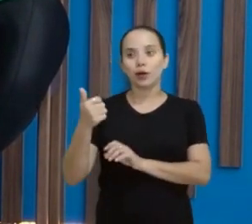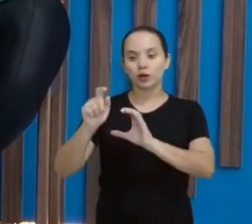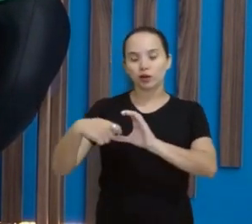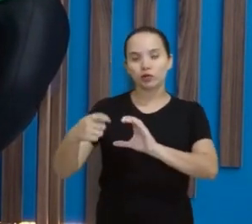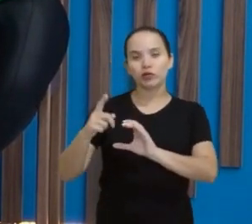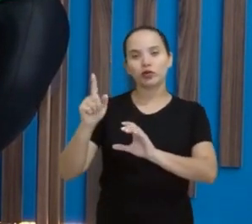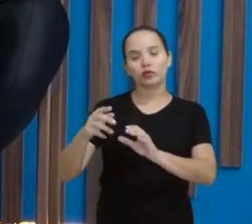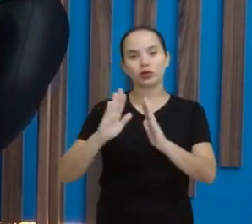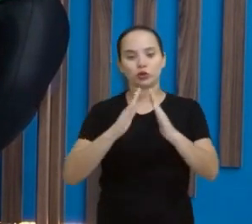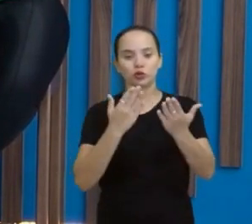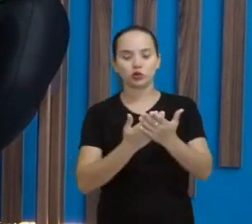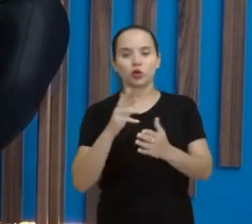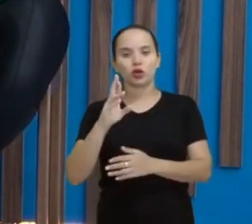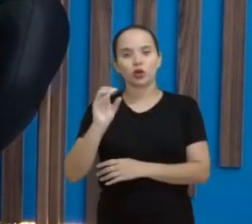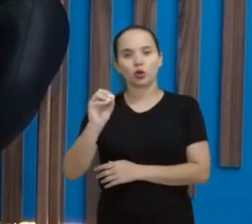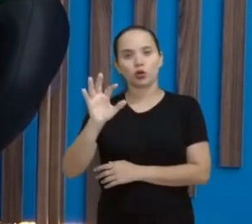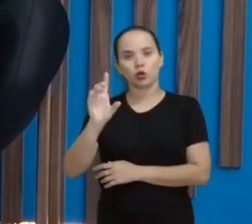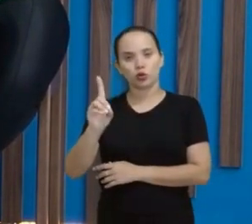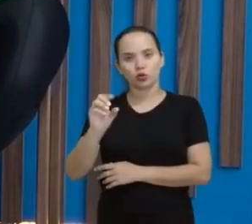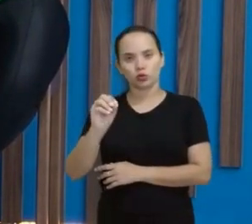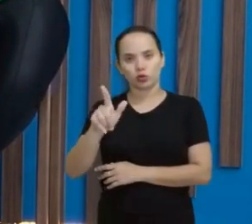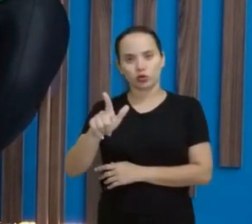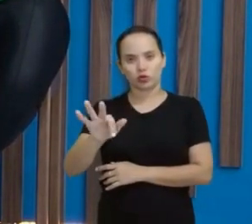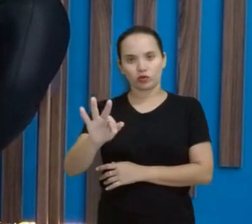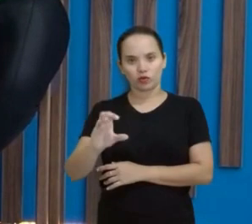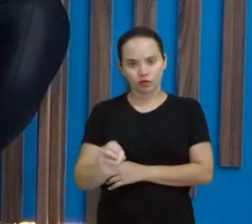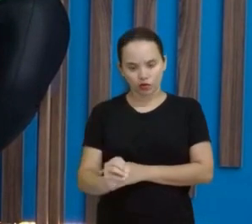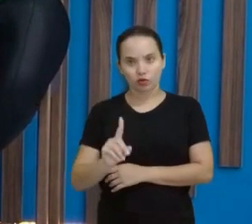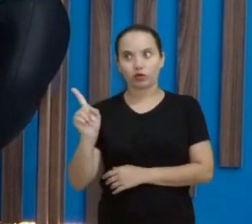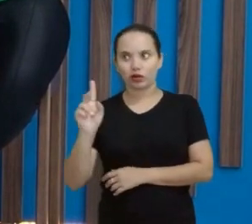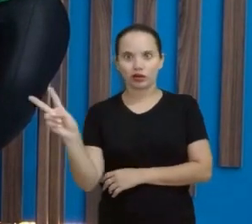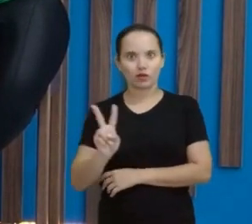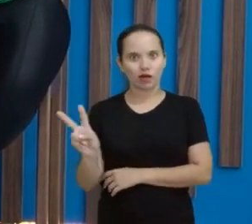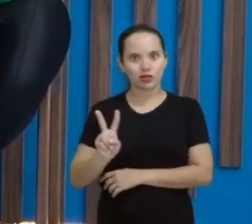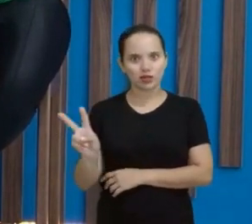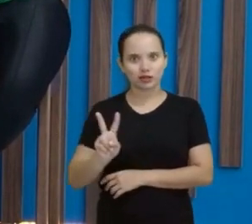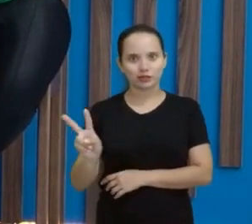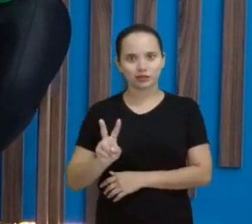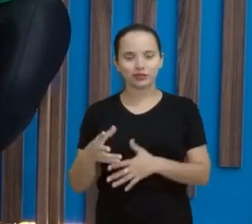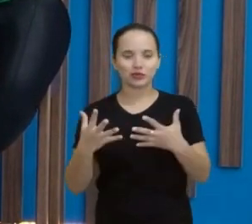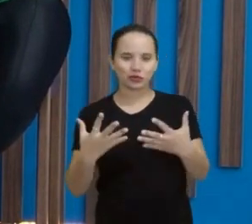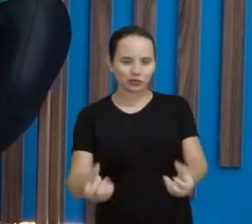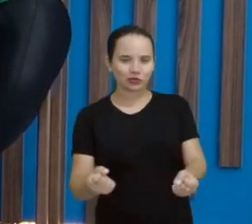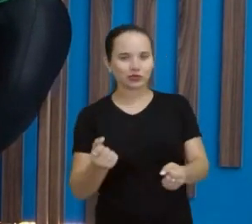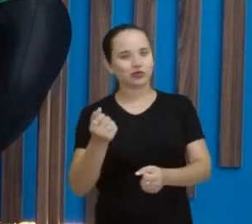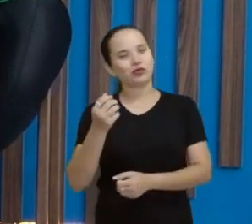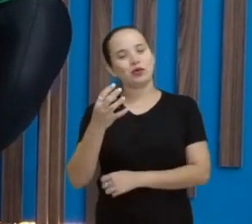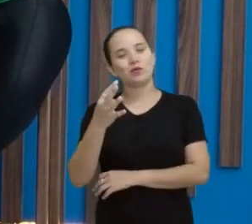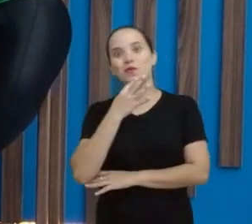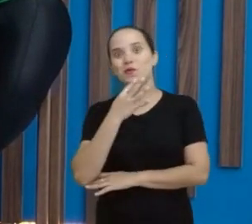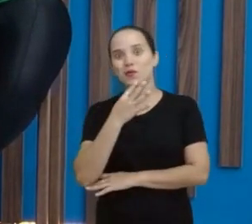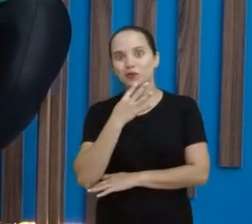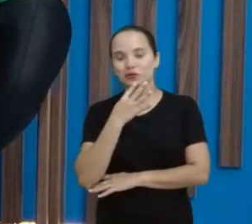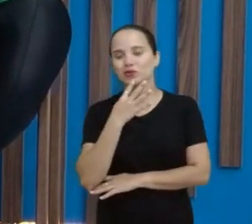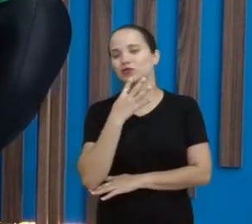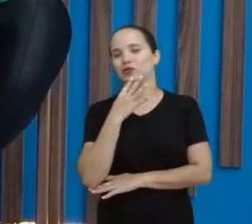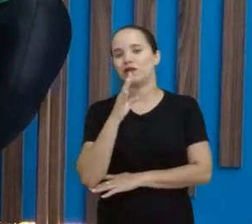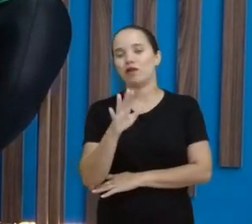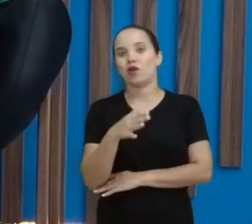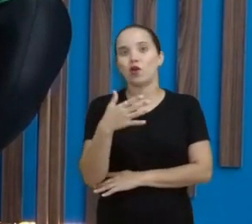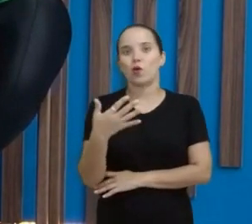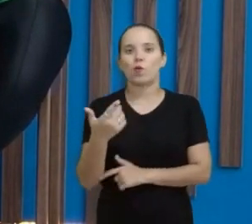Rodolfo Aureliano. Então, vamos embora. Na Várzea, né? Então, vamos embora ver qual foi aí